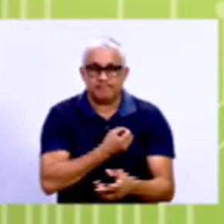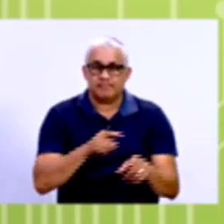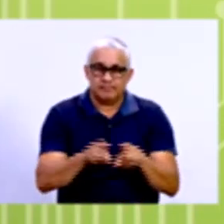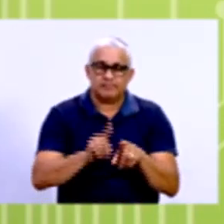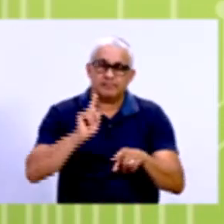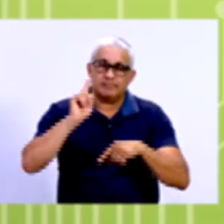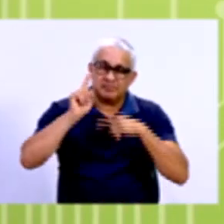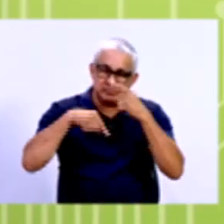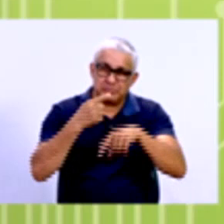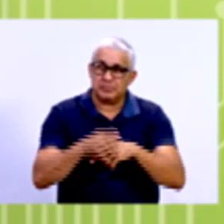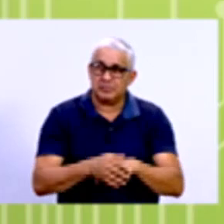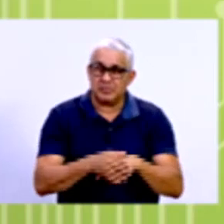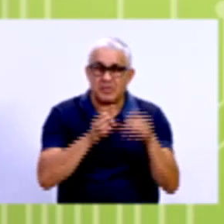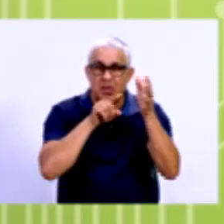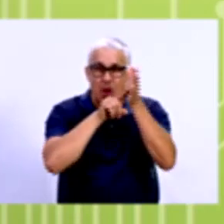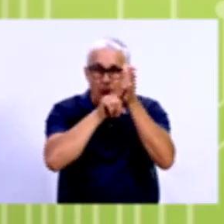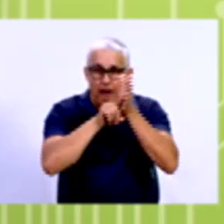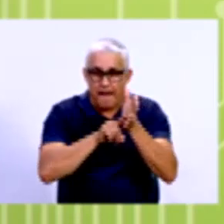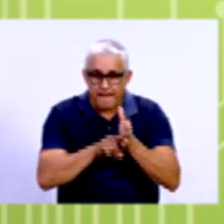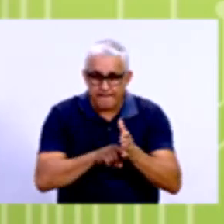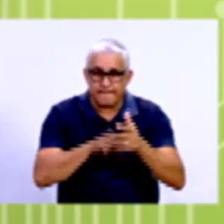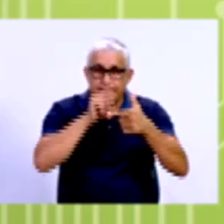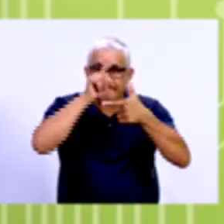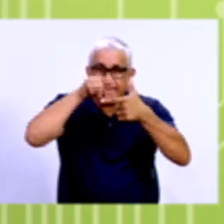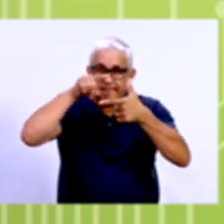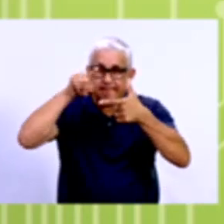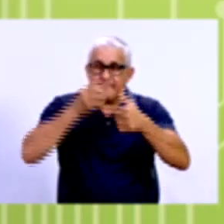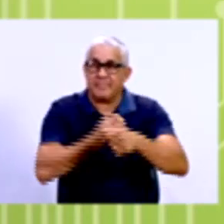uma pesquisa estatística aqui sobre essas